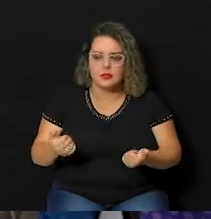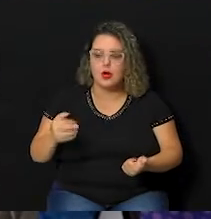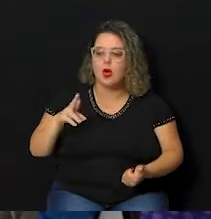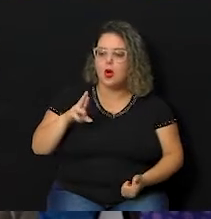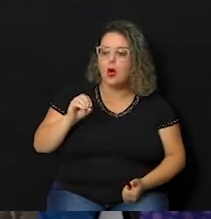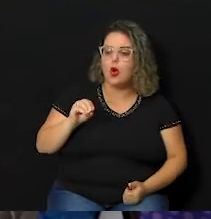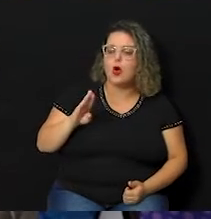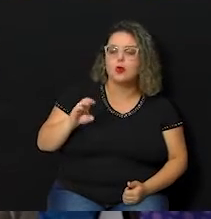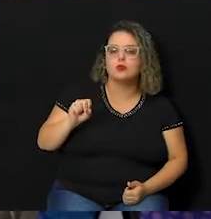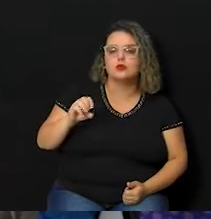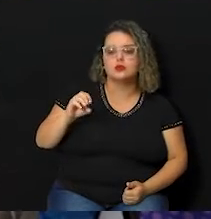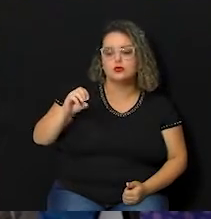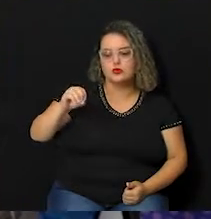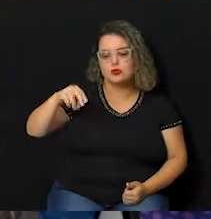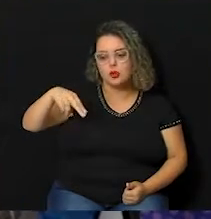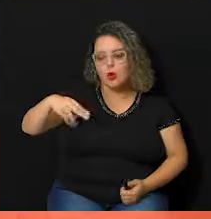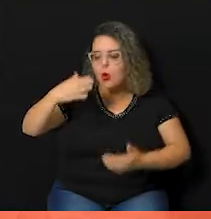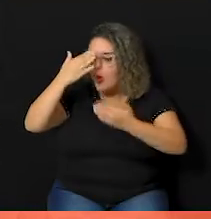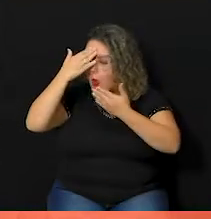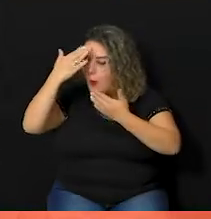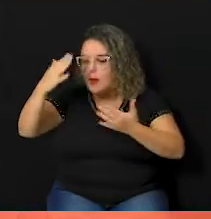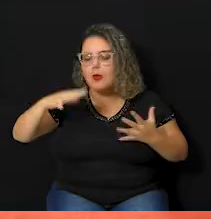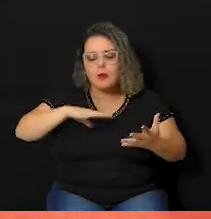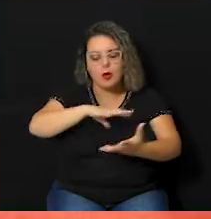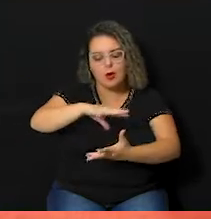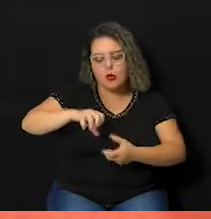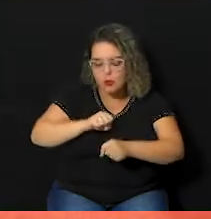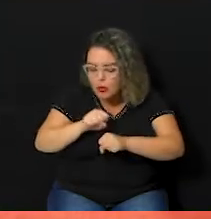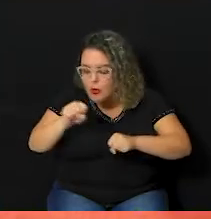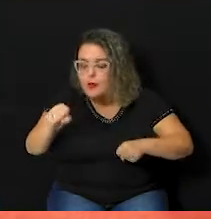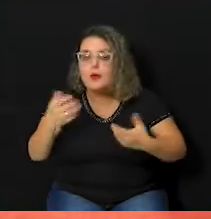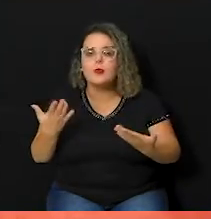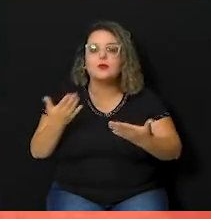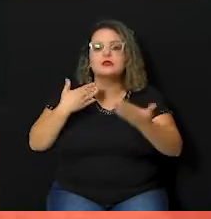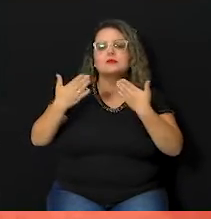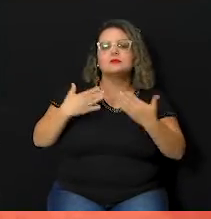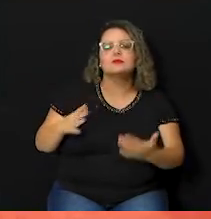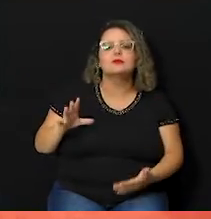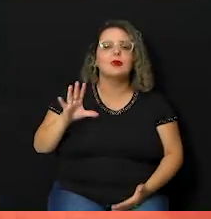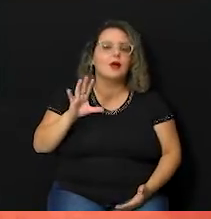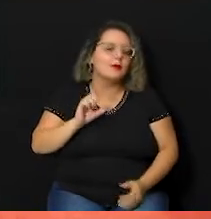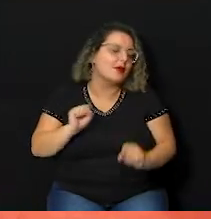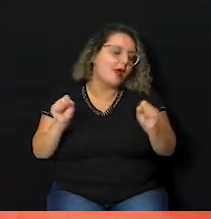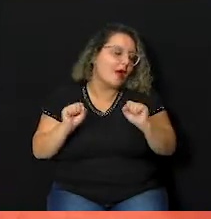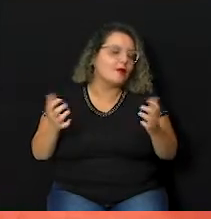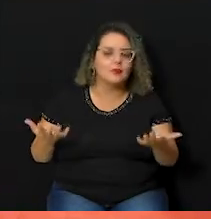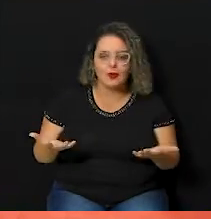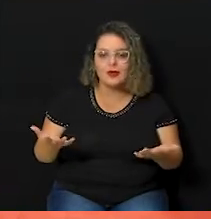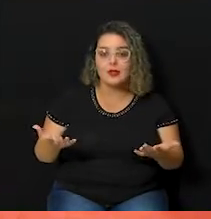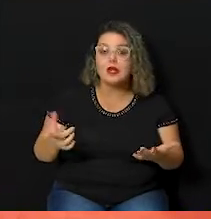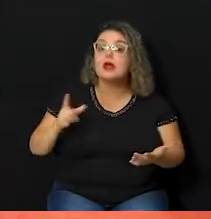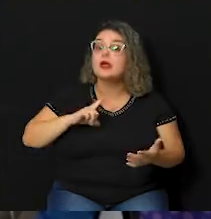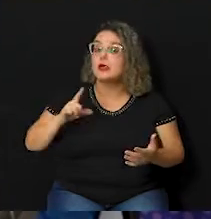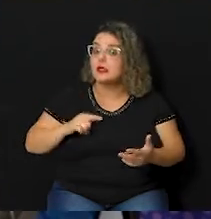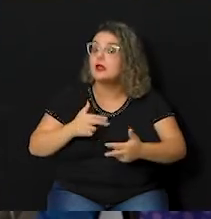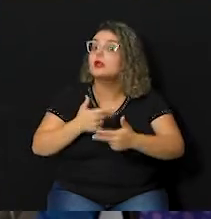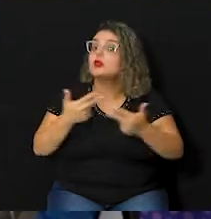agradecer a sua participação aqui no Universo Épico, por esse papo gostoso. E olha, tendo